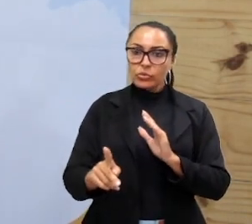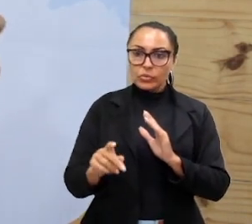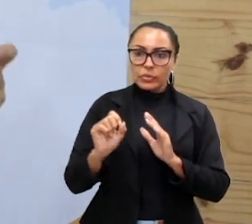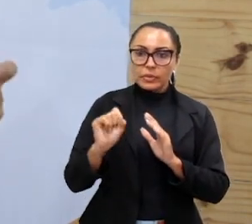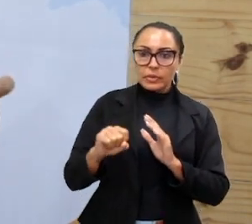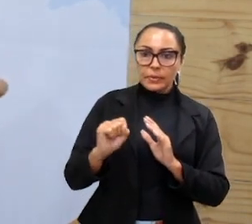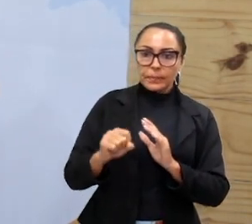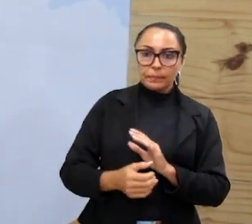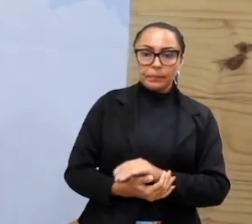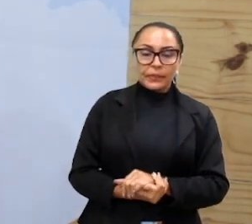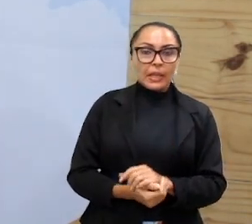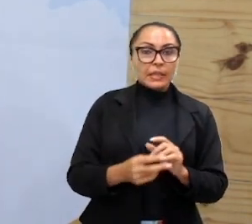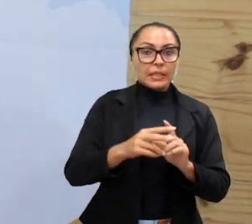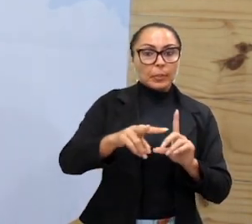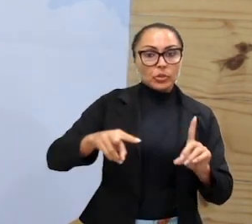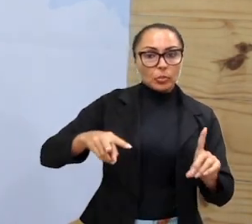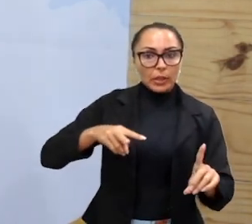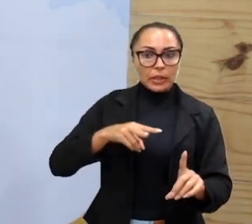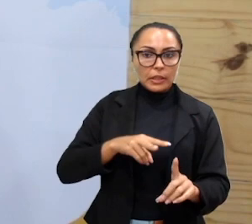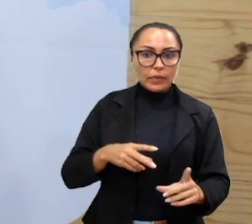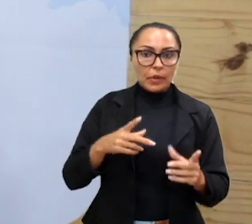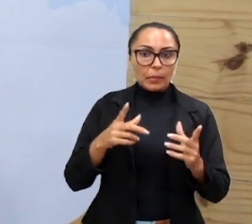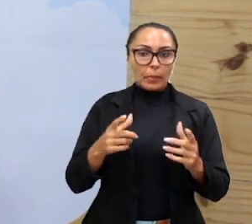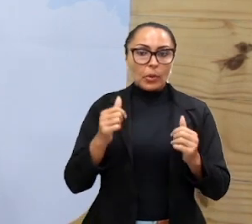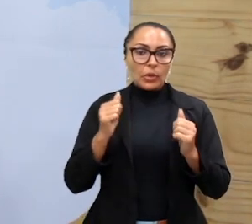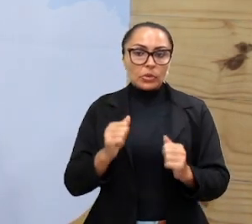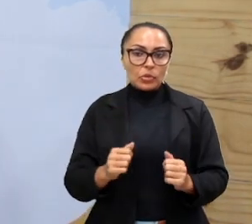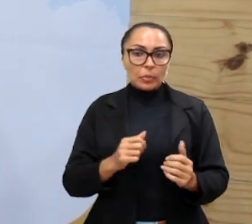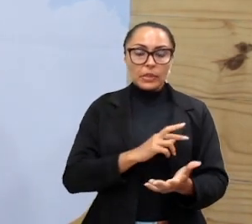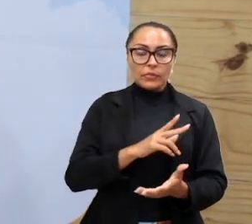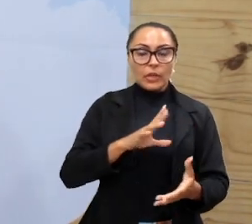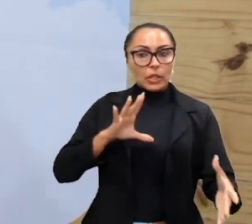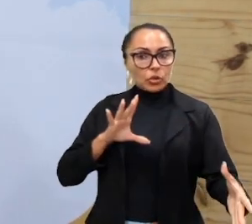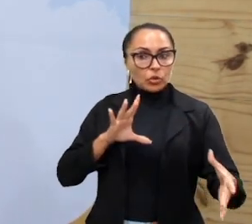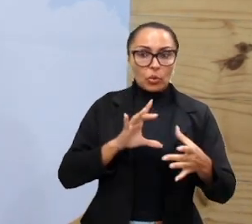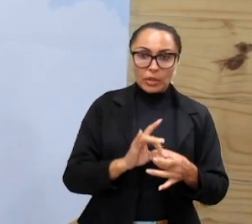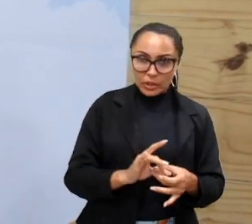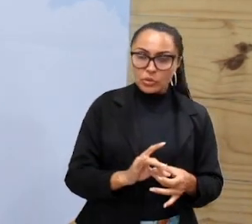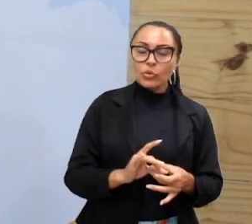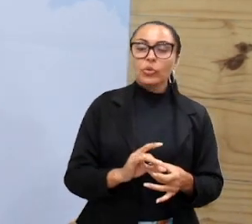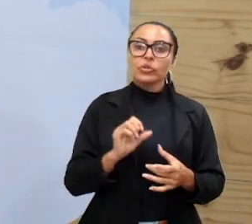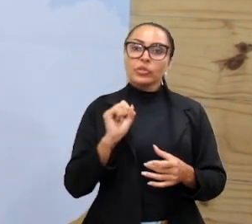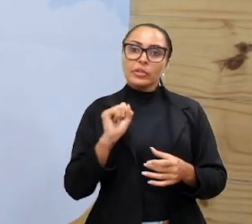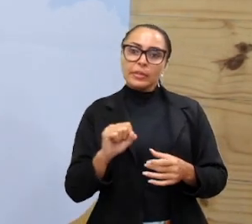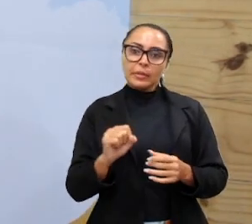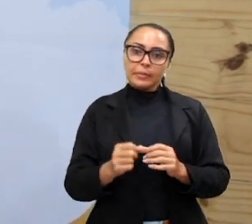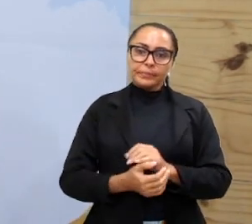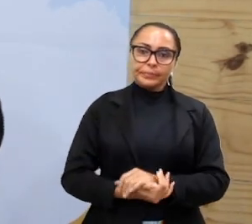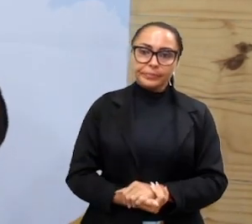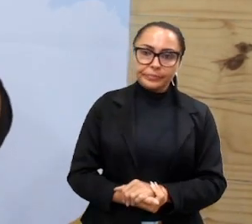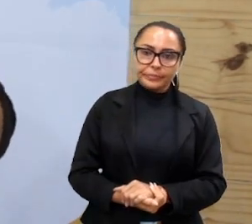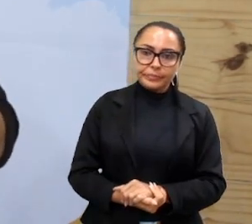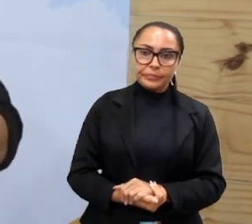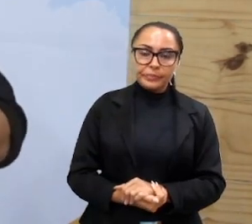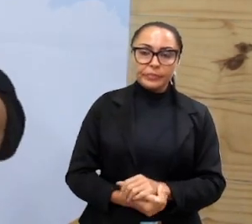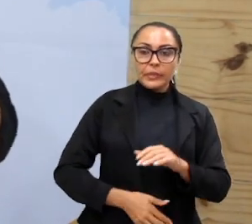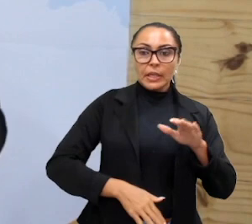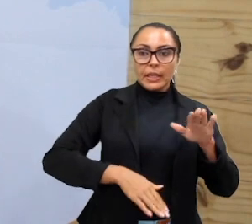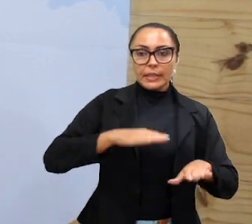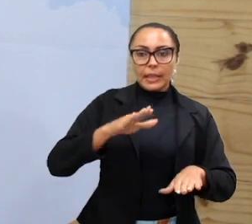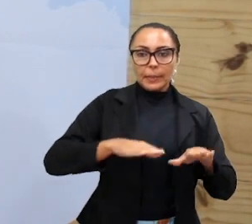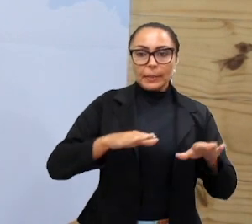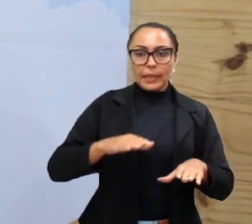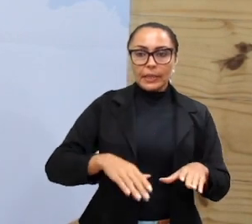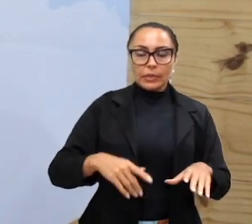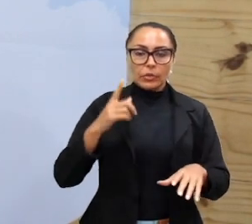essa perspectiva pedagógica pode assumir diferentes conexões, diferentes perspectivas. né, dependendo da maneira como a